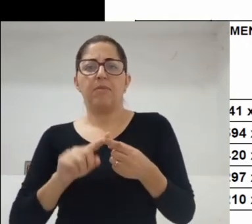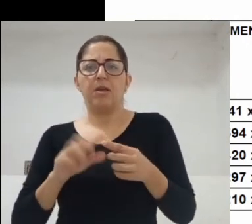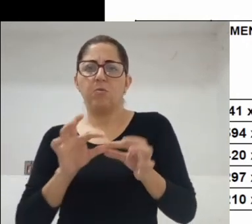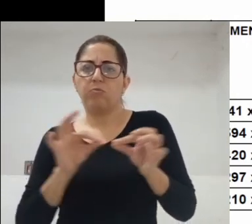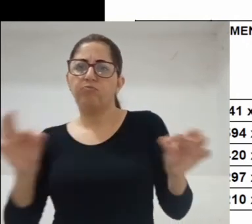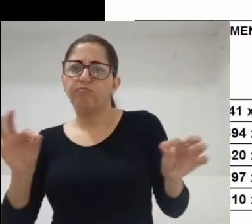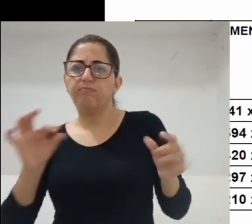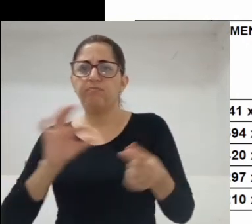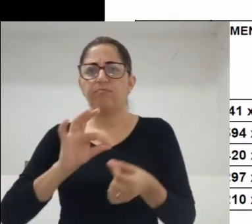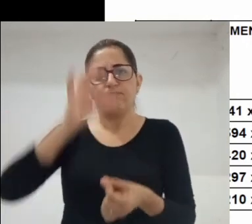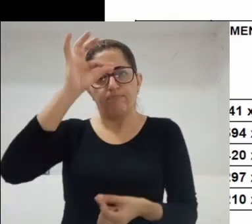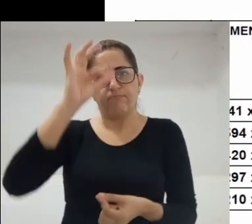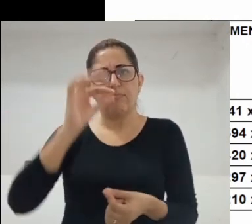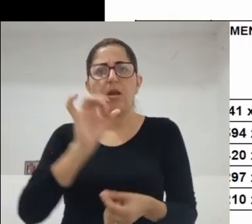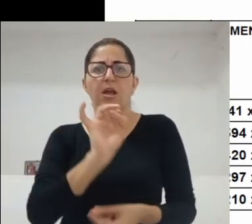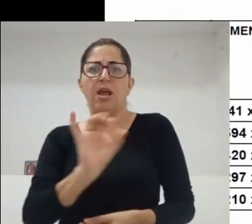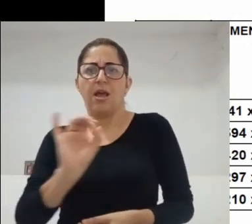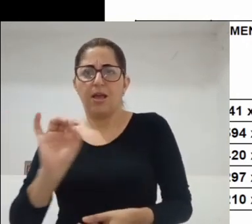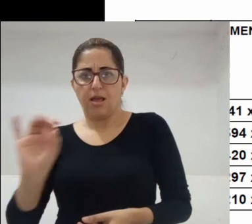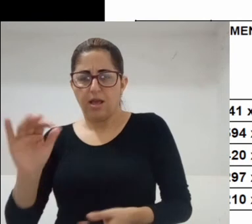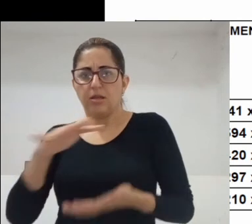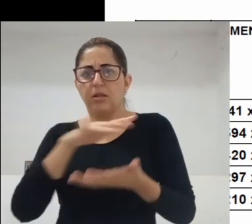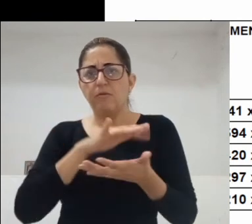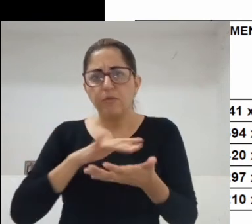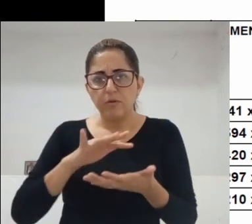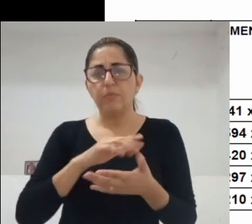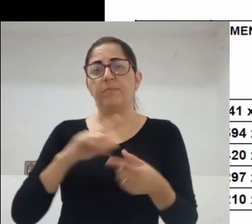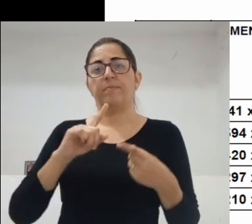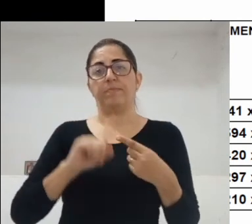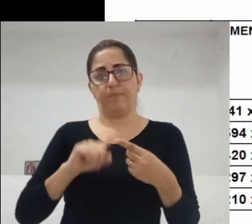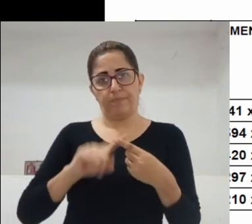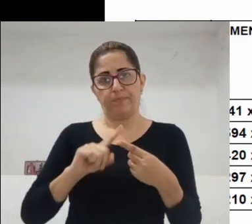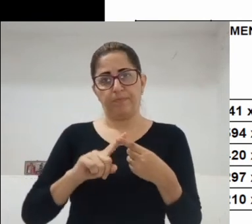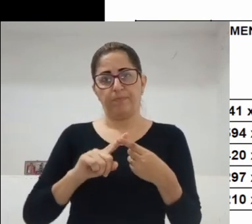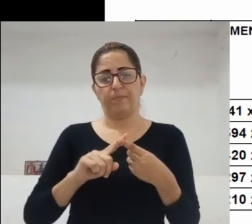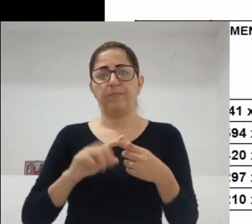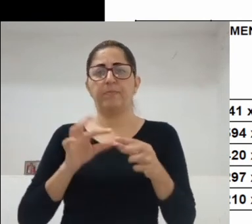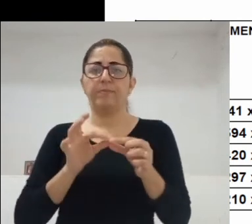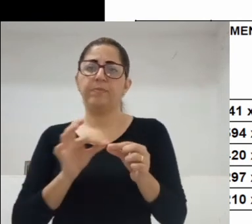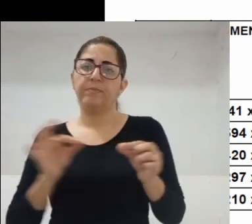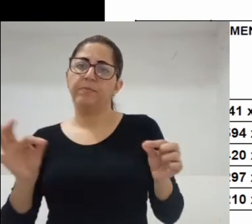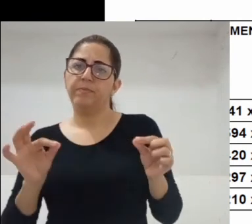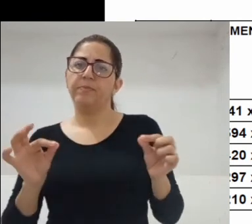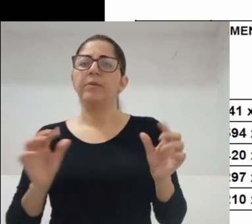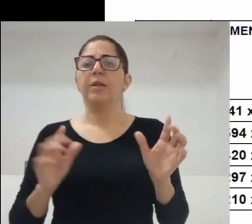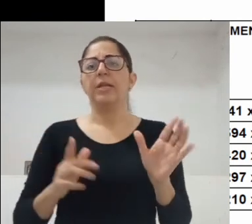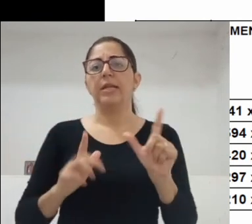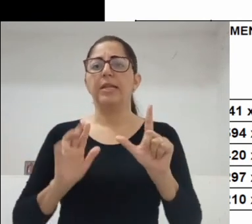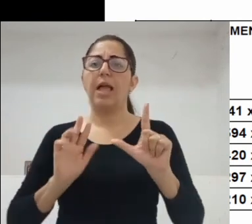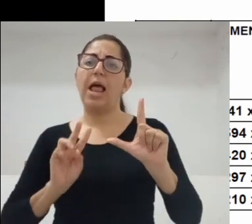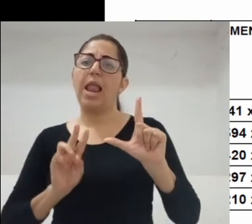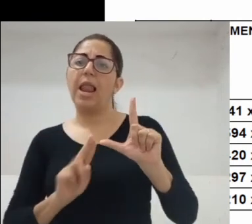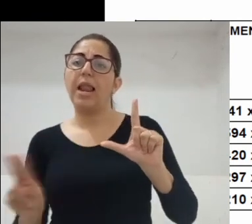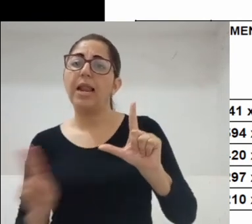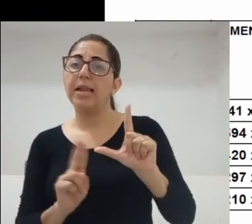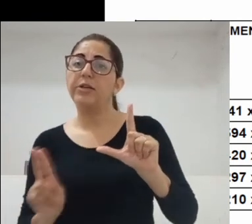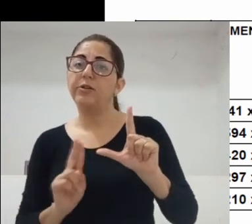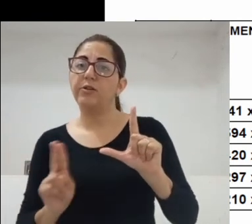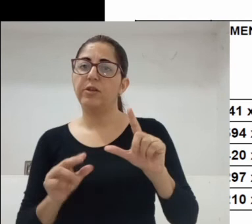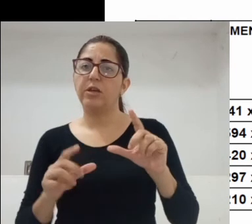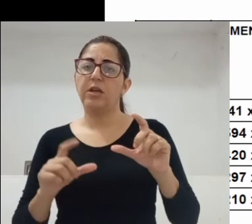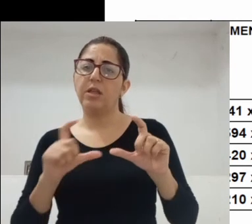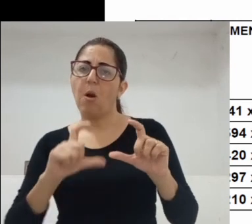nessa tabela, não só o formato, mas as dimensões de cada formato, as margens de cada formato,